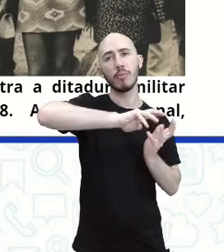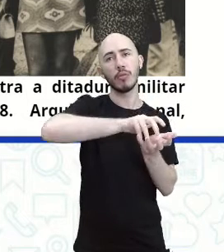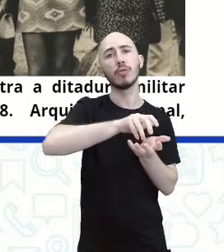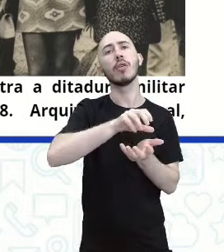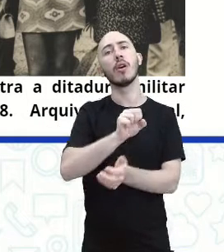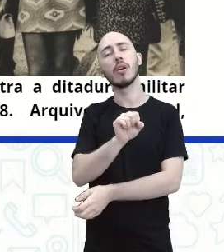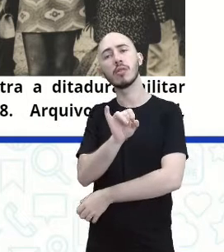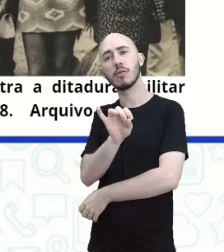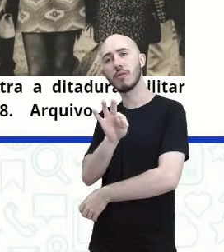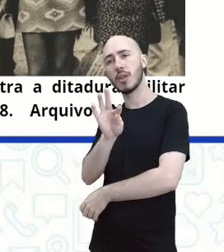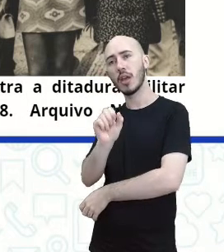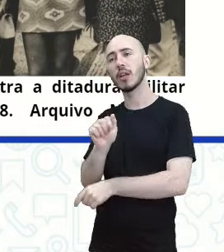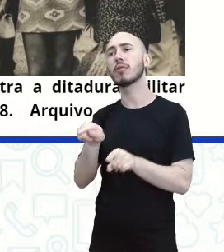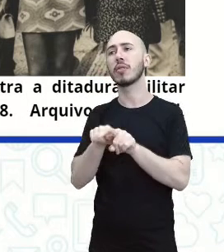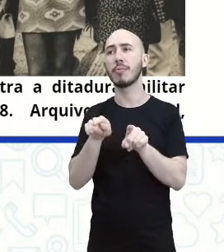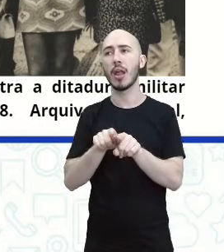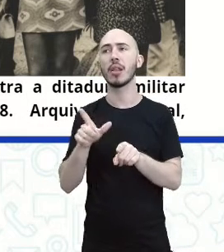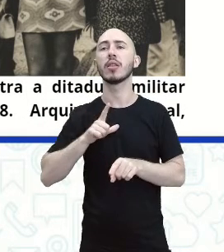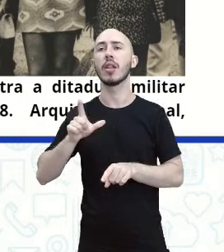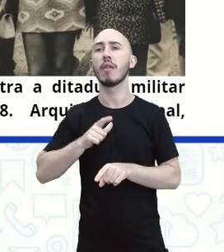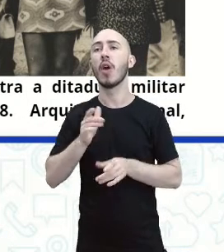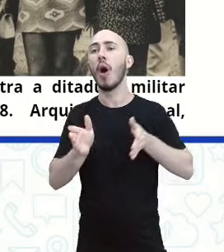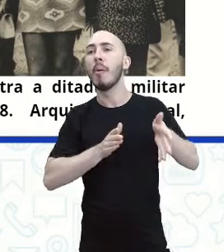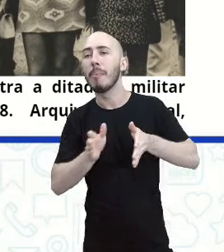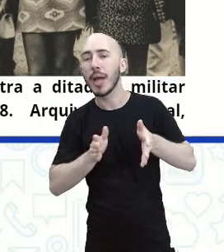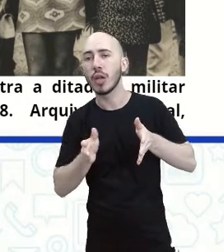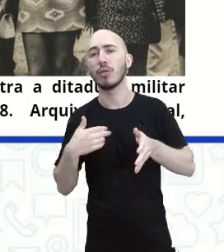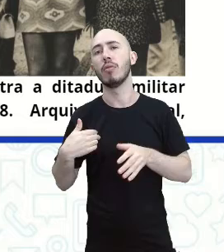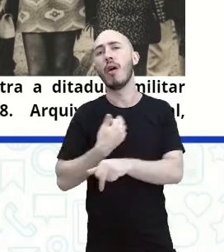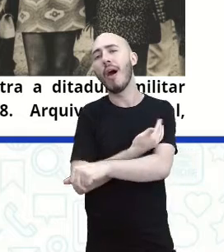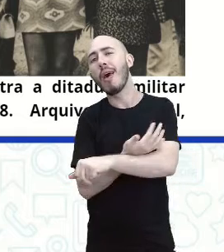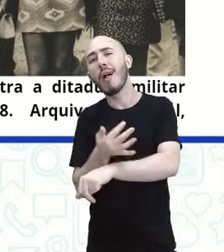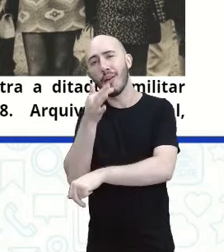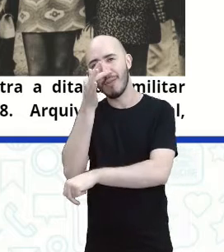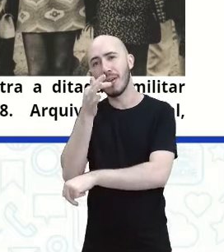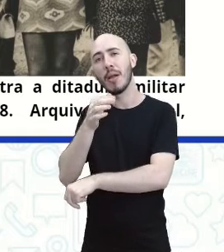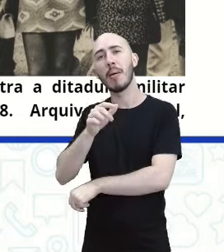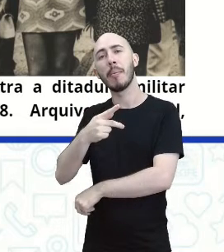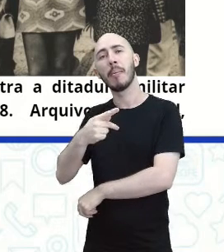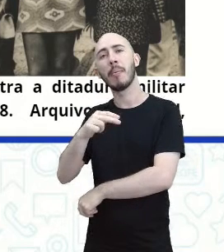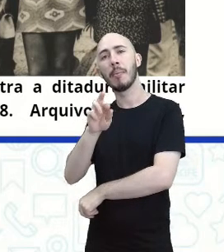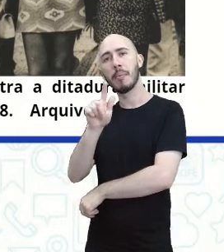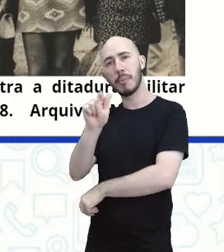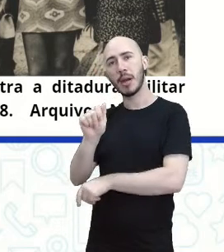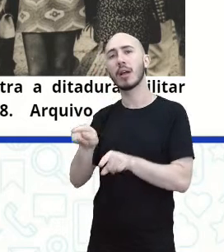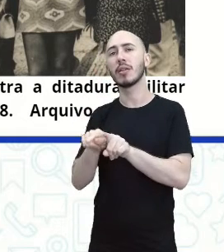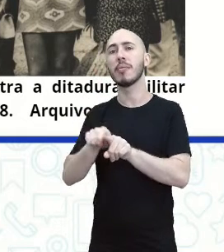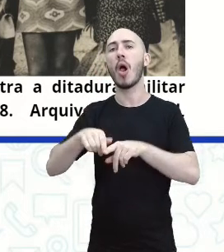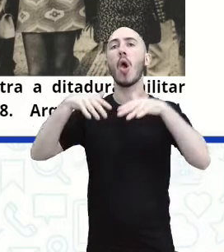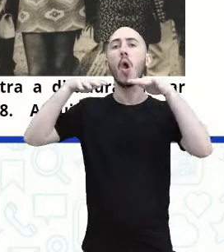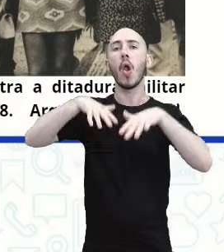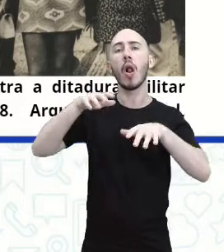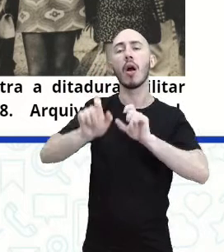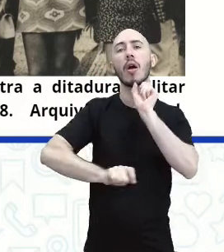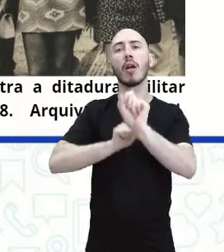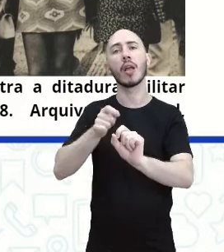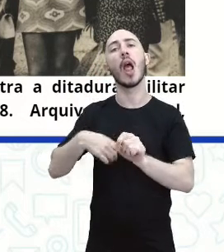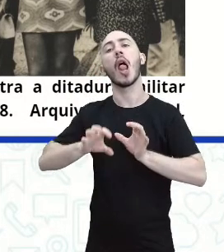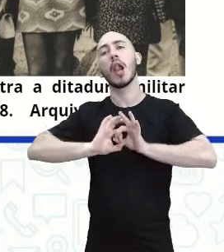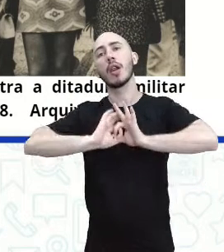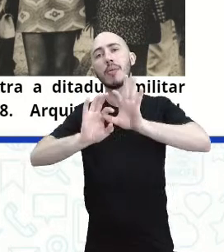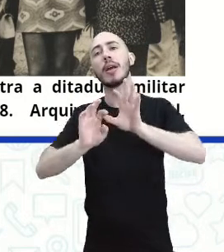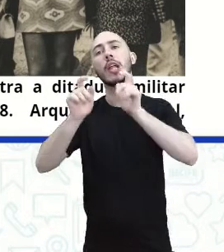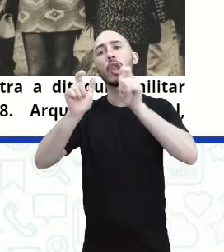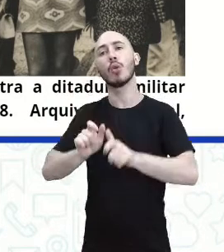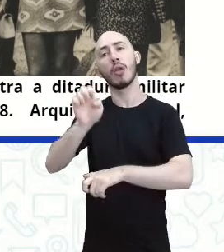Primavera de Praga, nós tivemos lutas pelos direitos civis, pela ampliação da liberdade, né, a liberdade no caso da Europa.